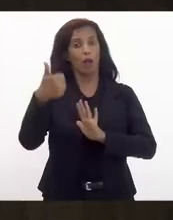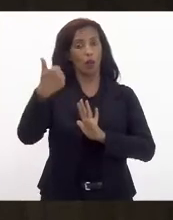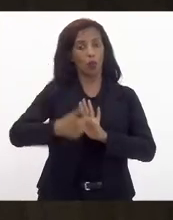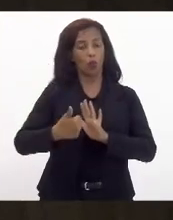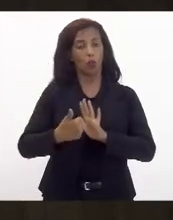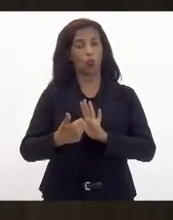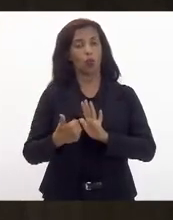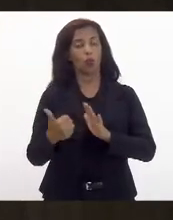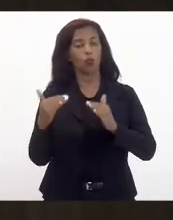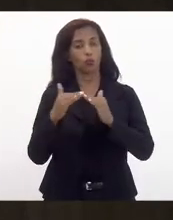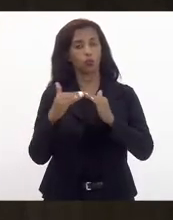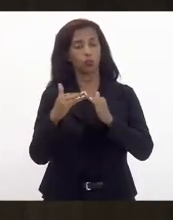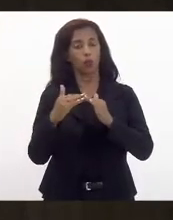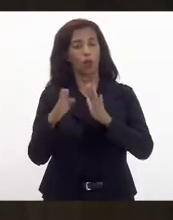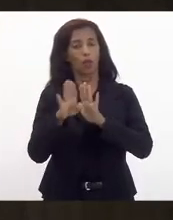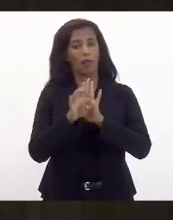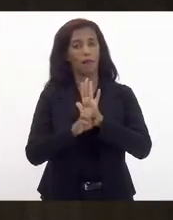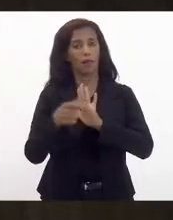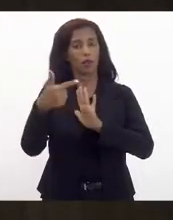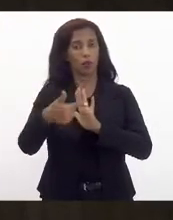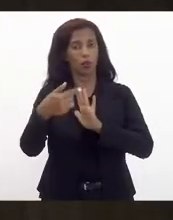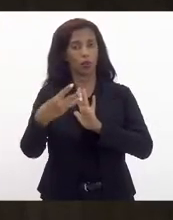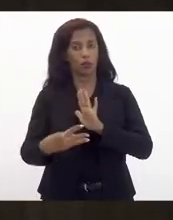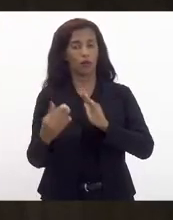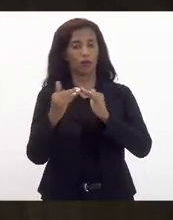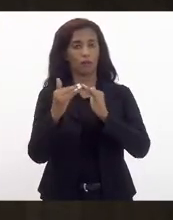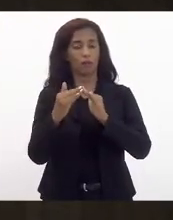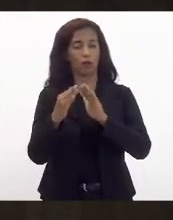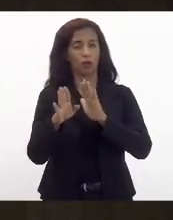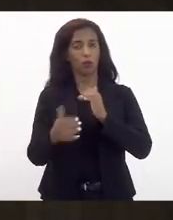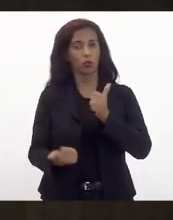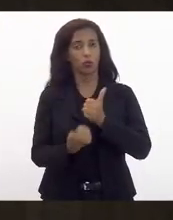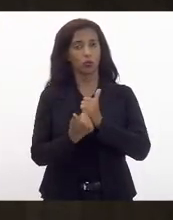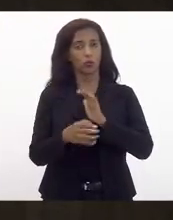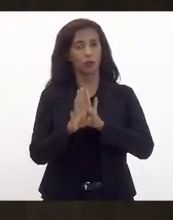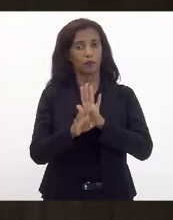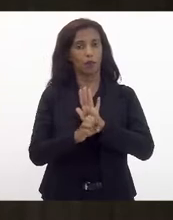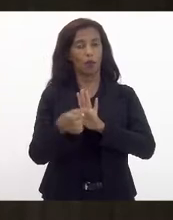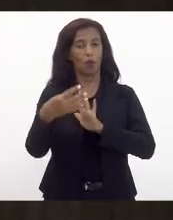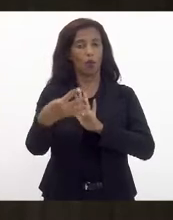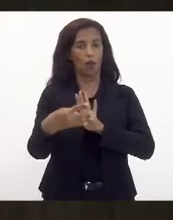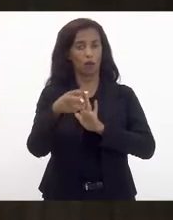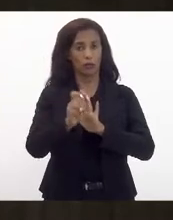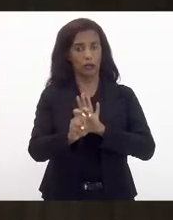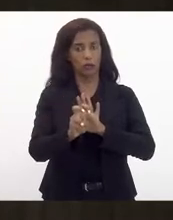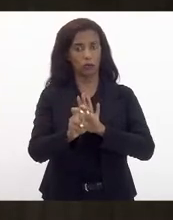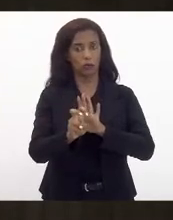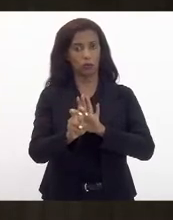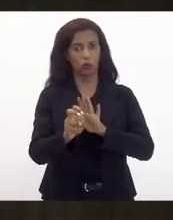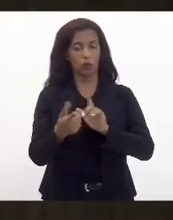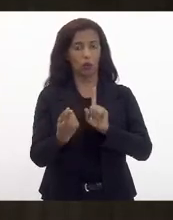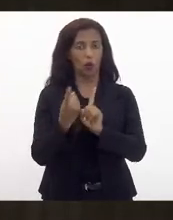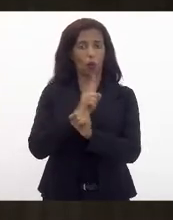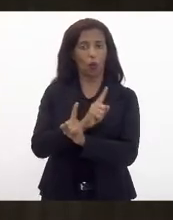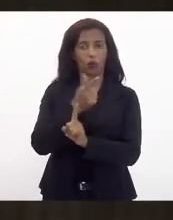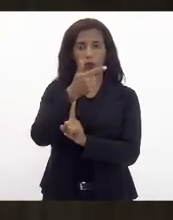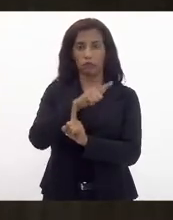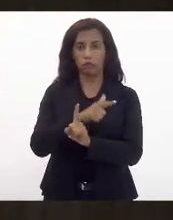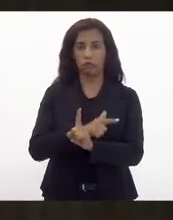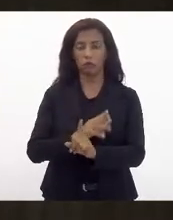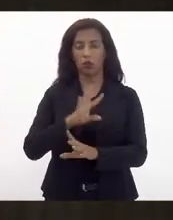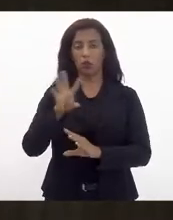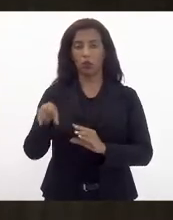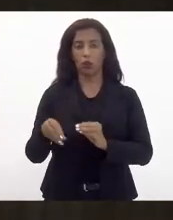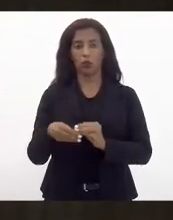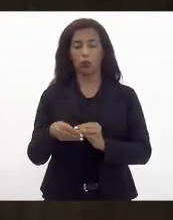favorável com subemenda curte nativas emendas dois e três favorável consumida continuar ativa as emendas 4 e 5 contrários e mais emendas